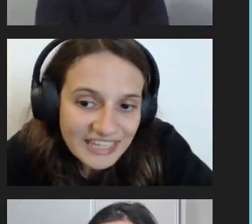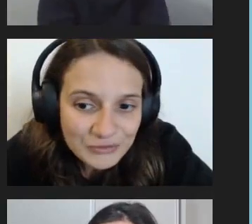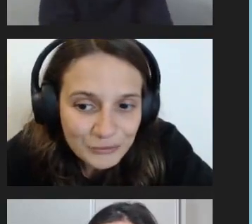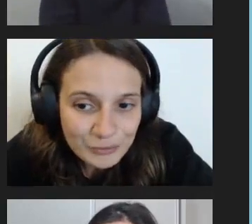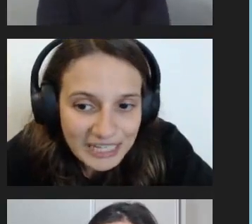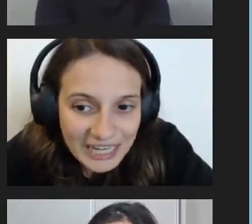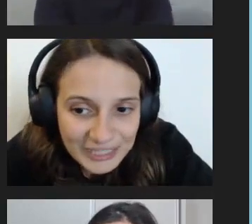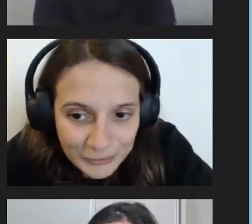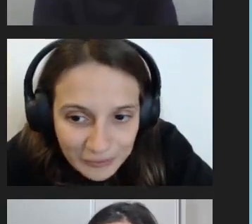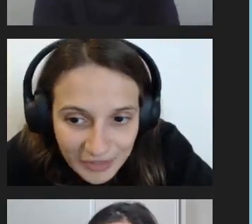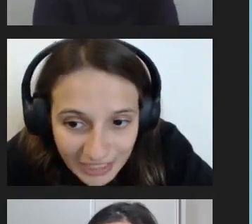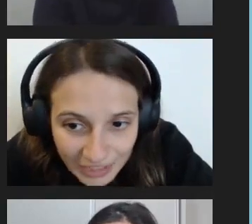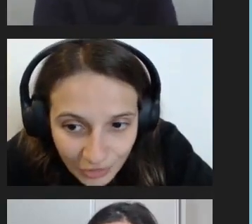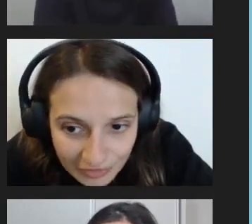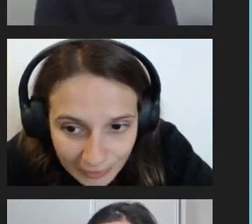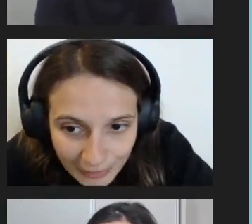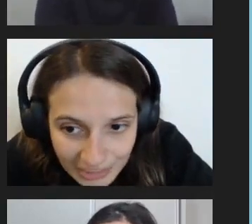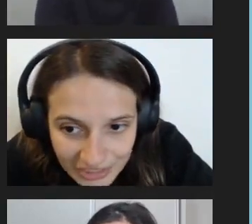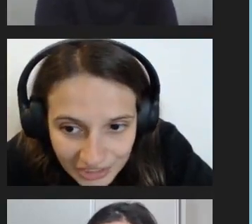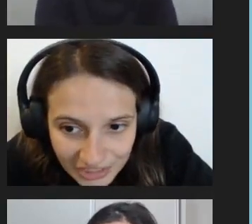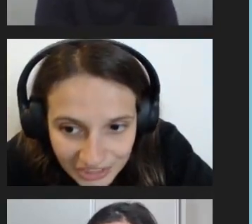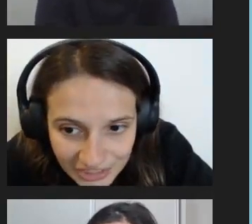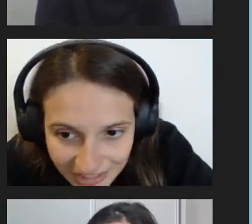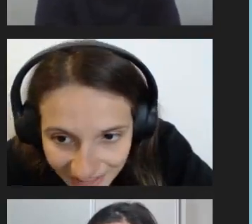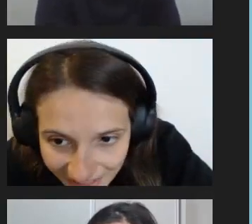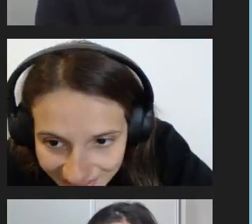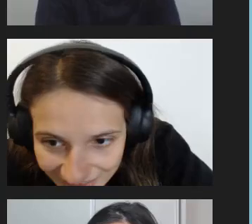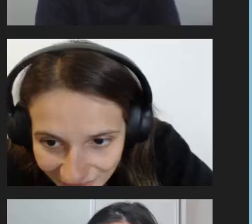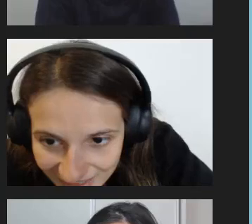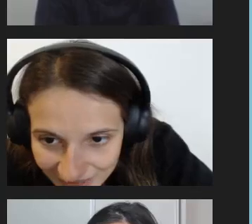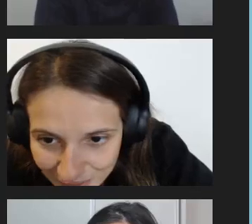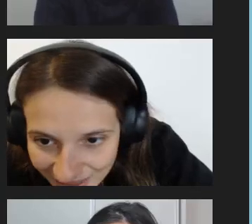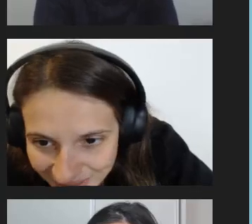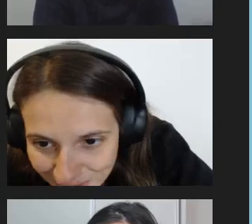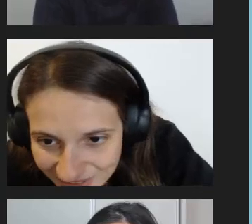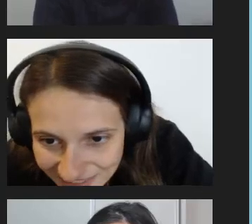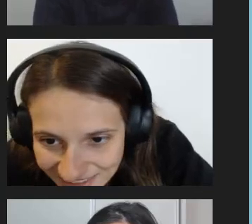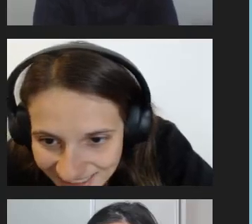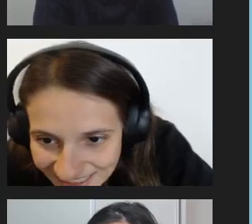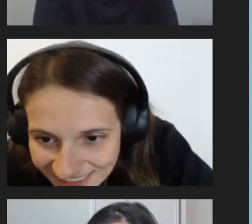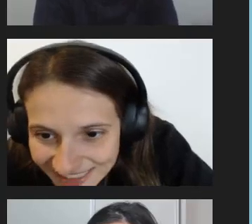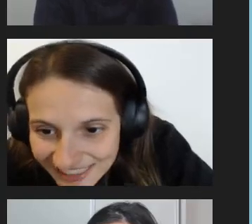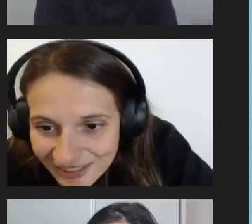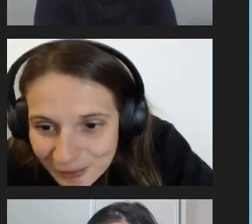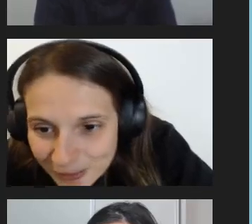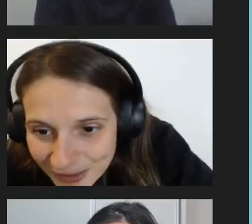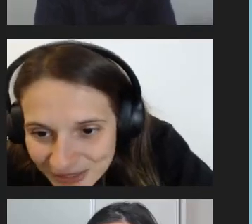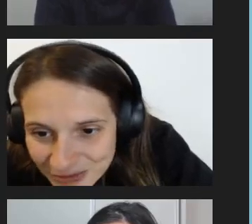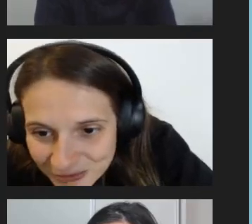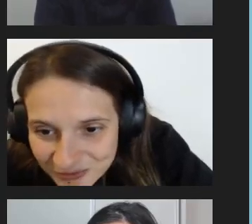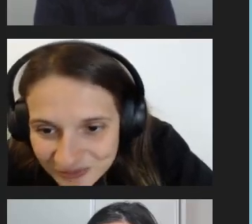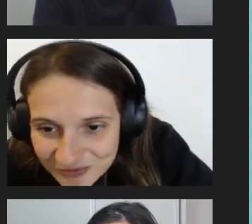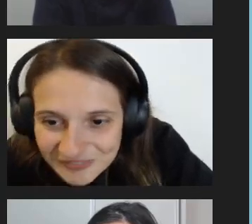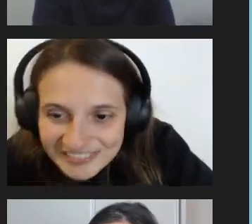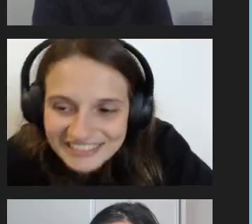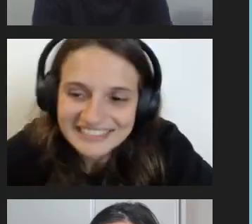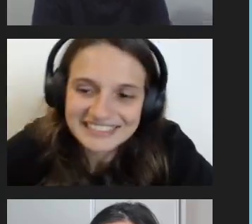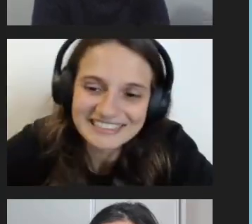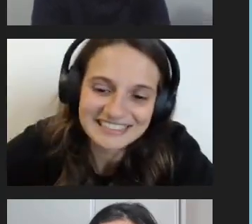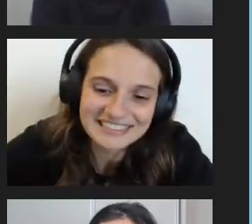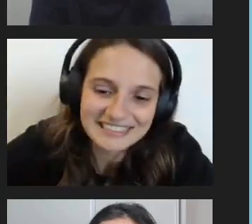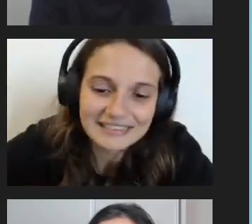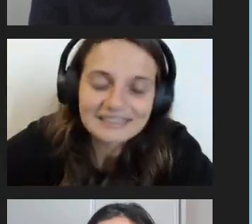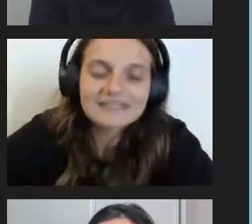É isso, obrigado. E novamente a gente estava aqui em pé, aqui perto da geladeira. Um beijo.